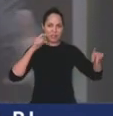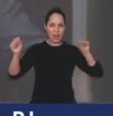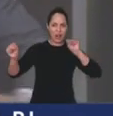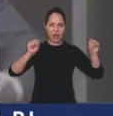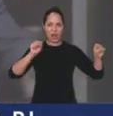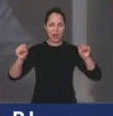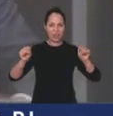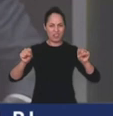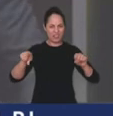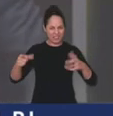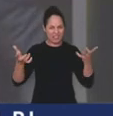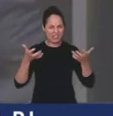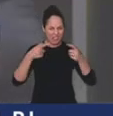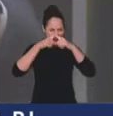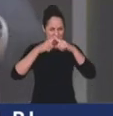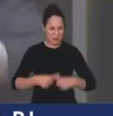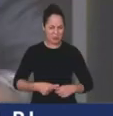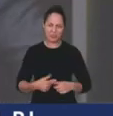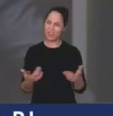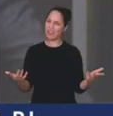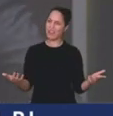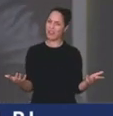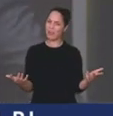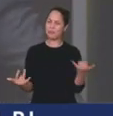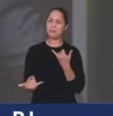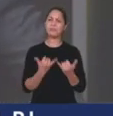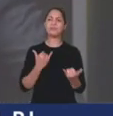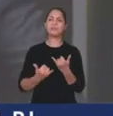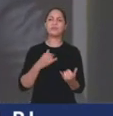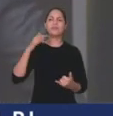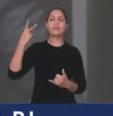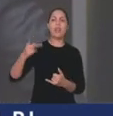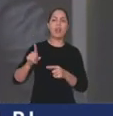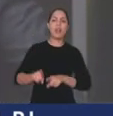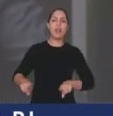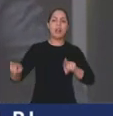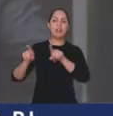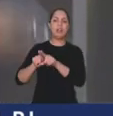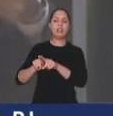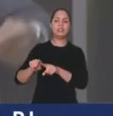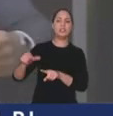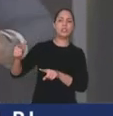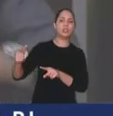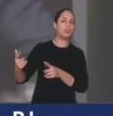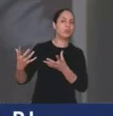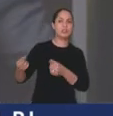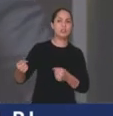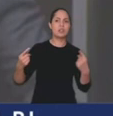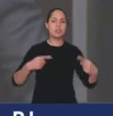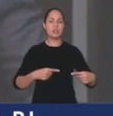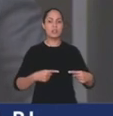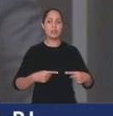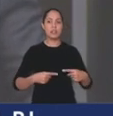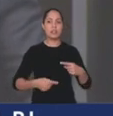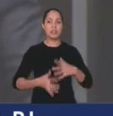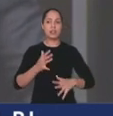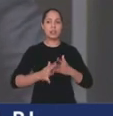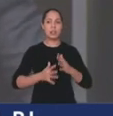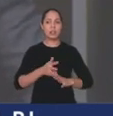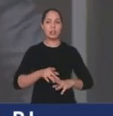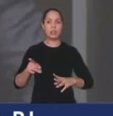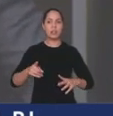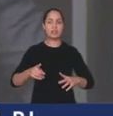com alguns dos seus aliados que são oposição ao presidente, e impediu que houvesse essa